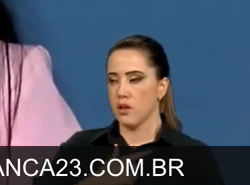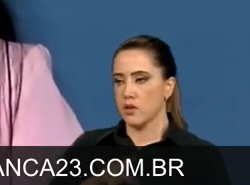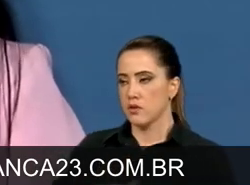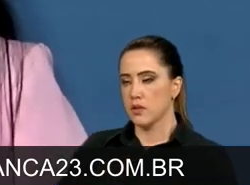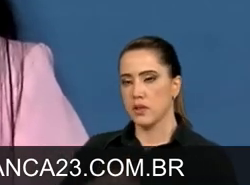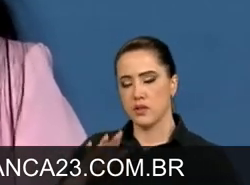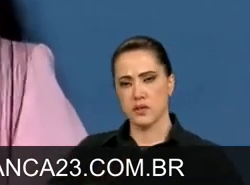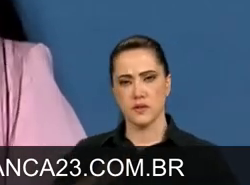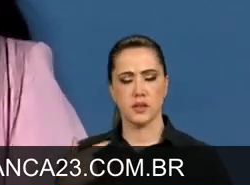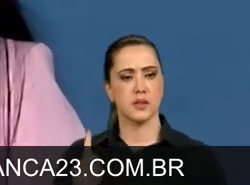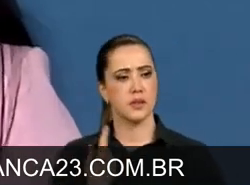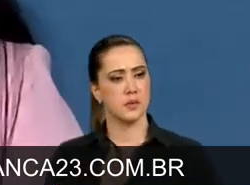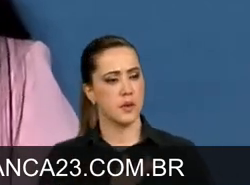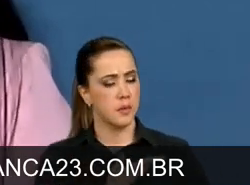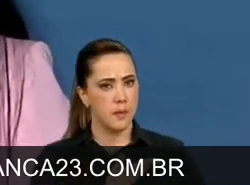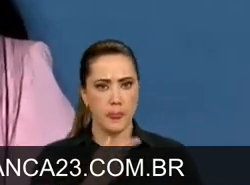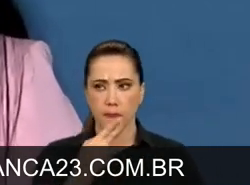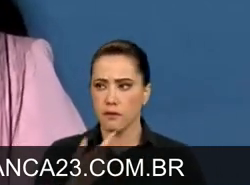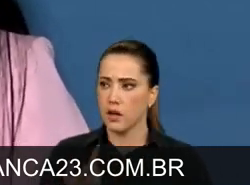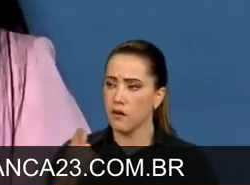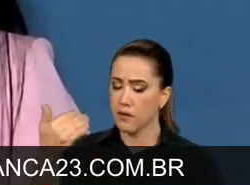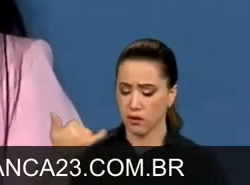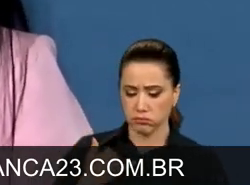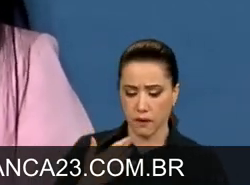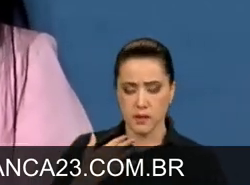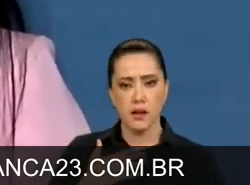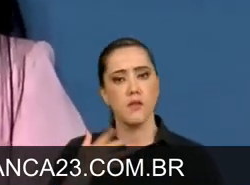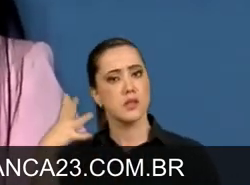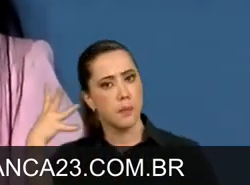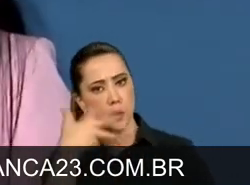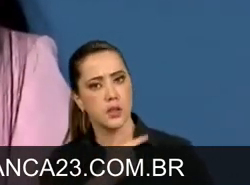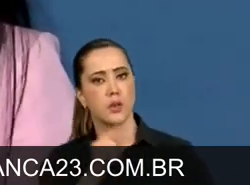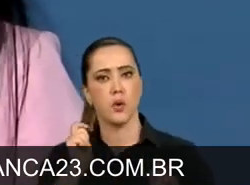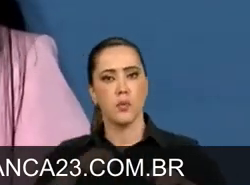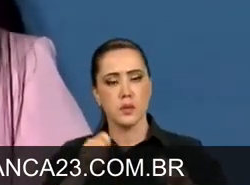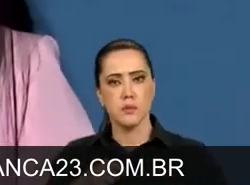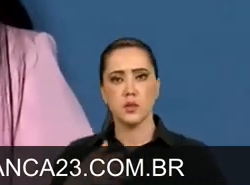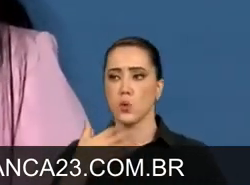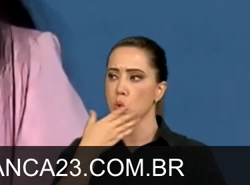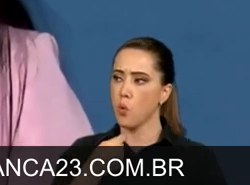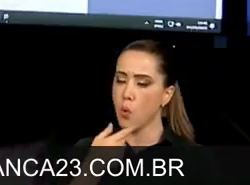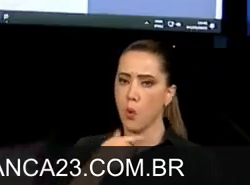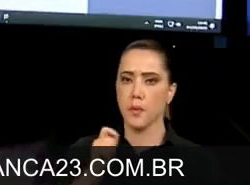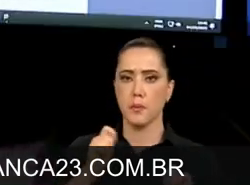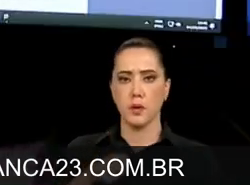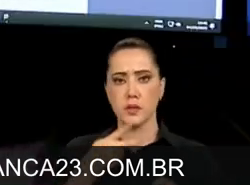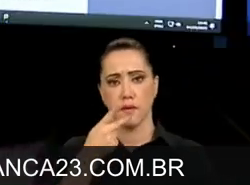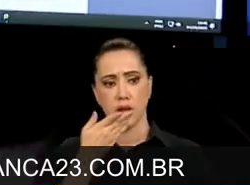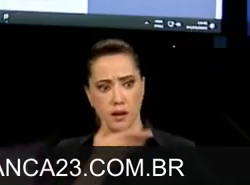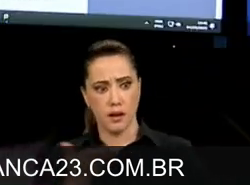amigas minhas falavam assim, nossa, você é uma menina tão bonita, como é que você está permitindo que um cara faça isso com você?